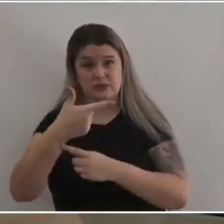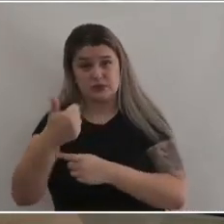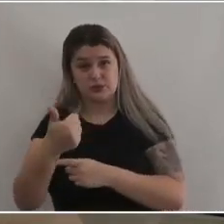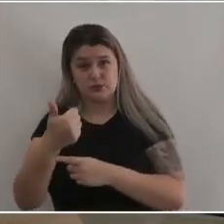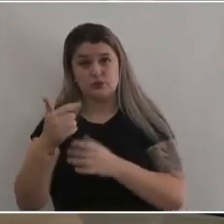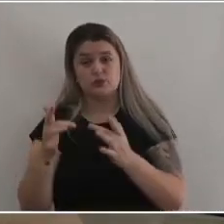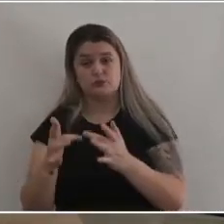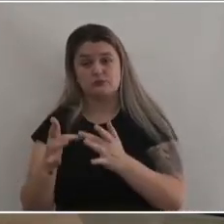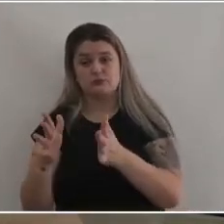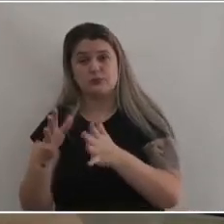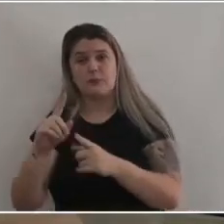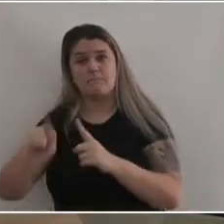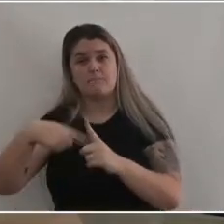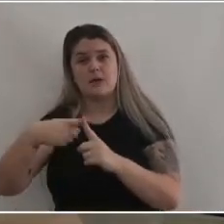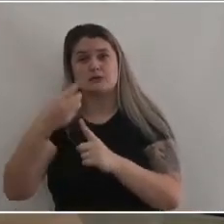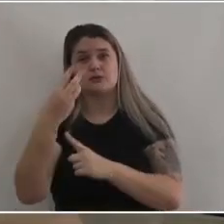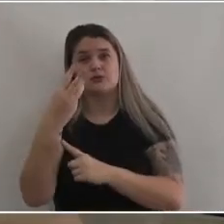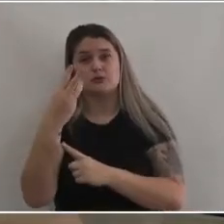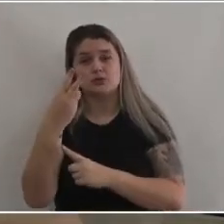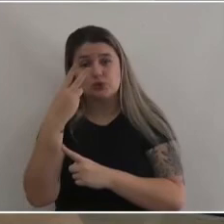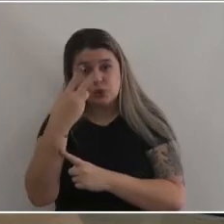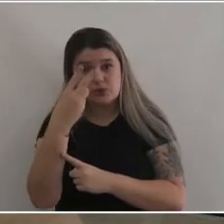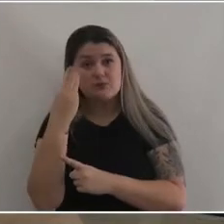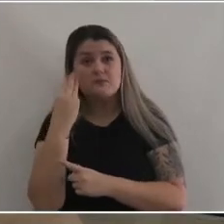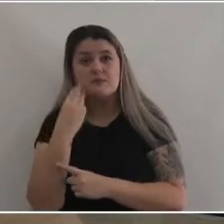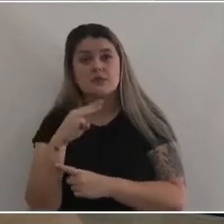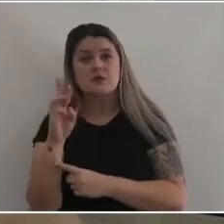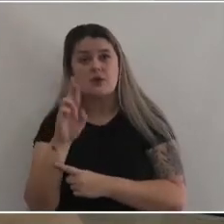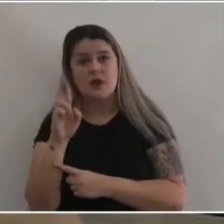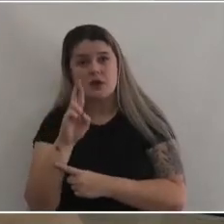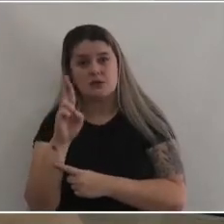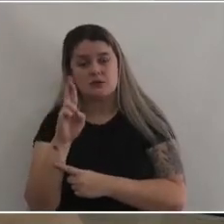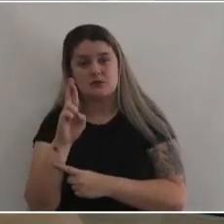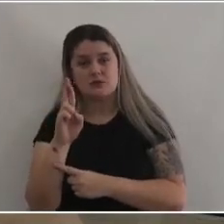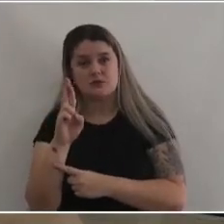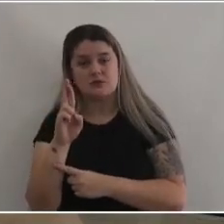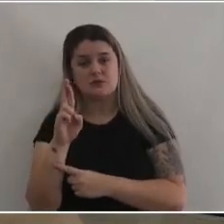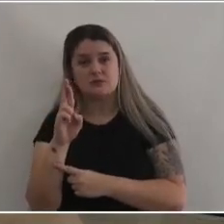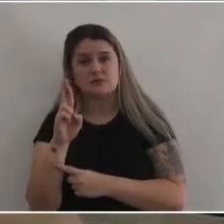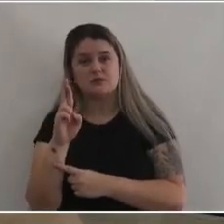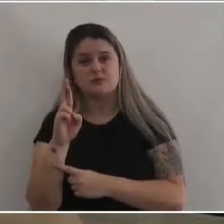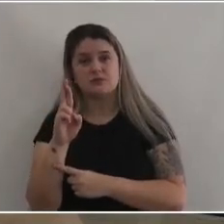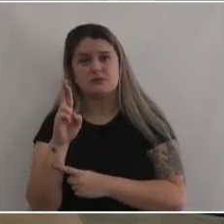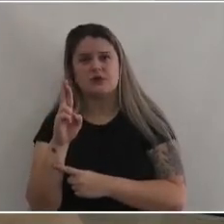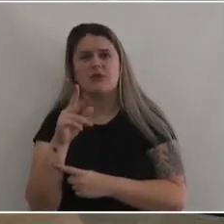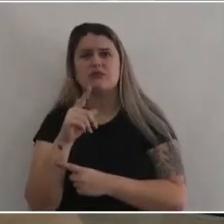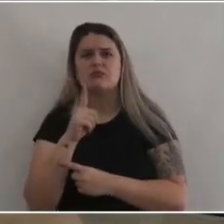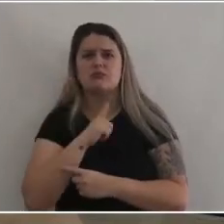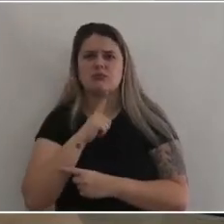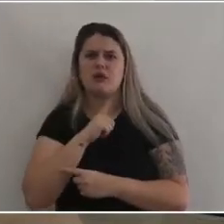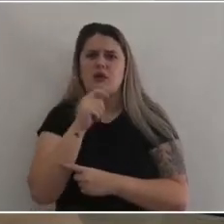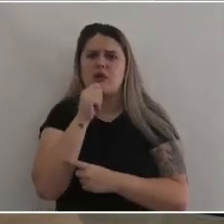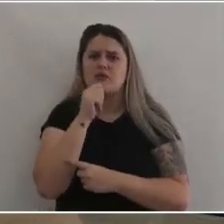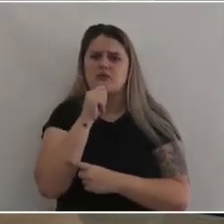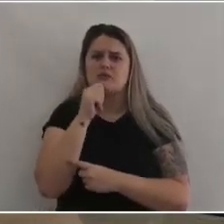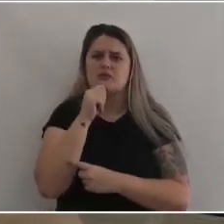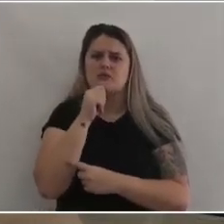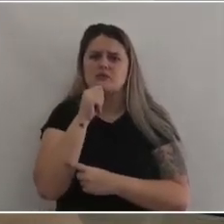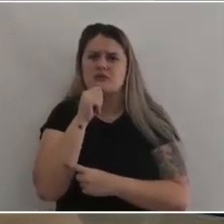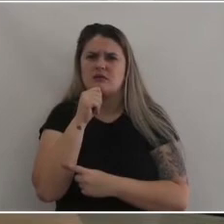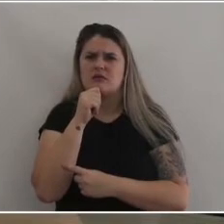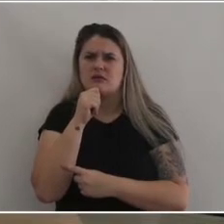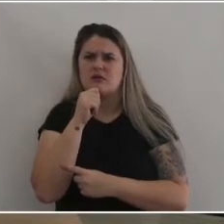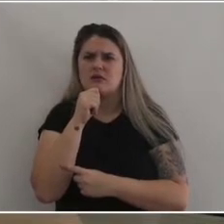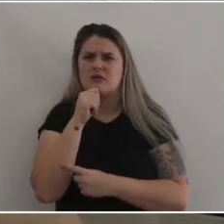uma liberação de mais 2 milhões de reais. Salvo engano, existe um saldo ainda de 3 milhões, isso,